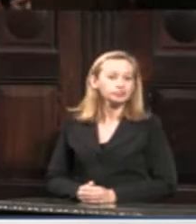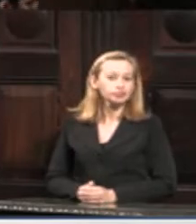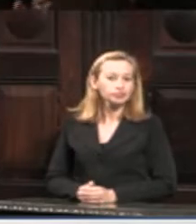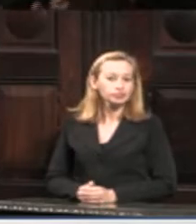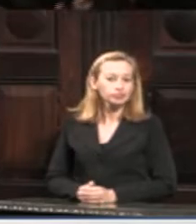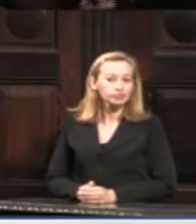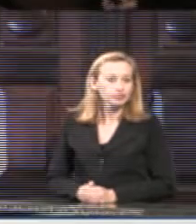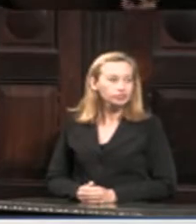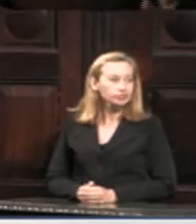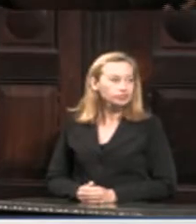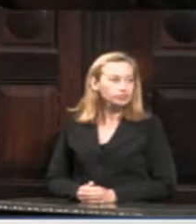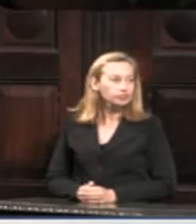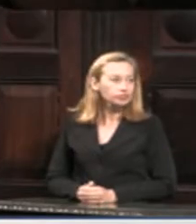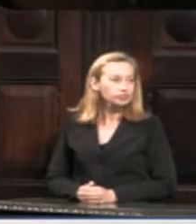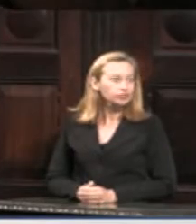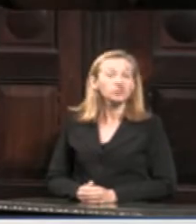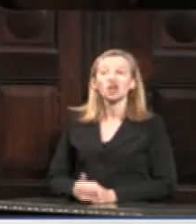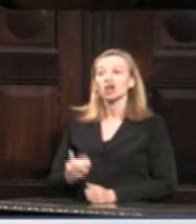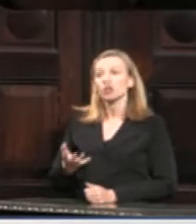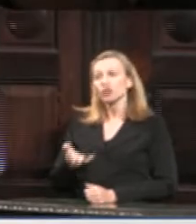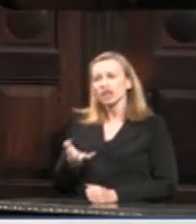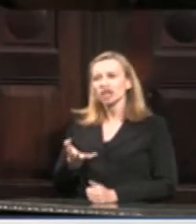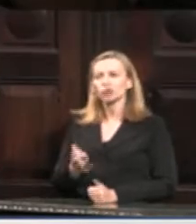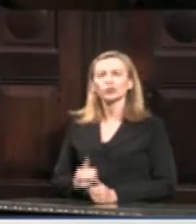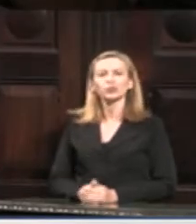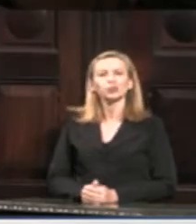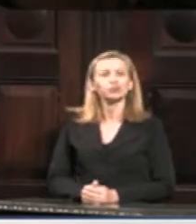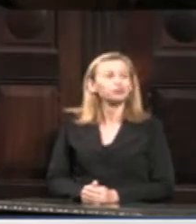eu inicialmente quero cumprimentar